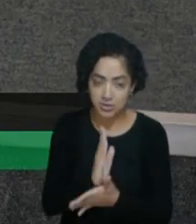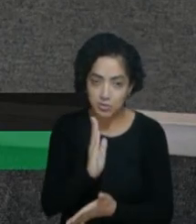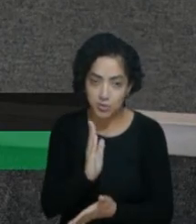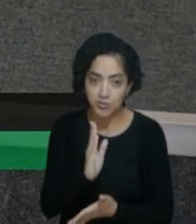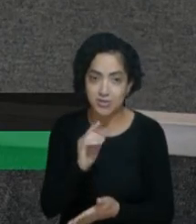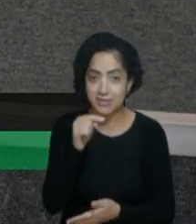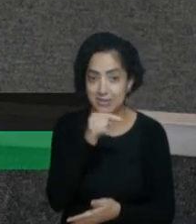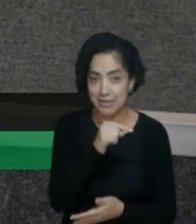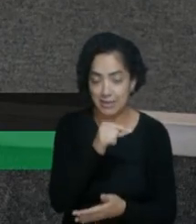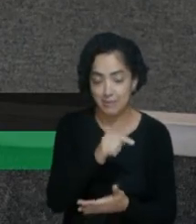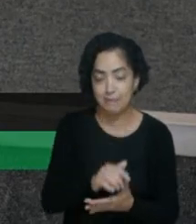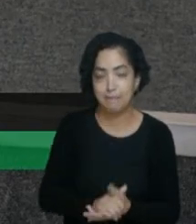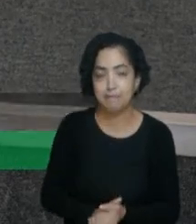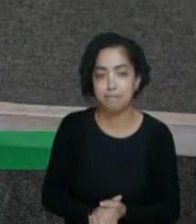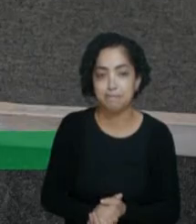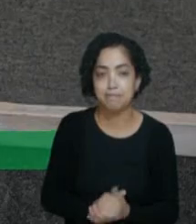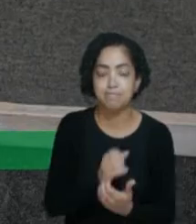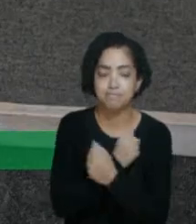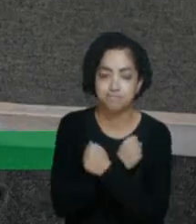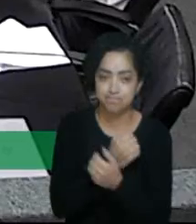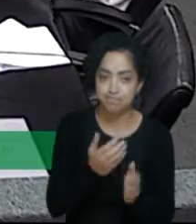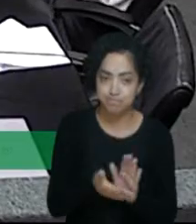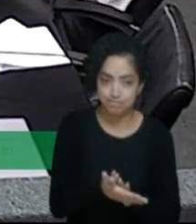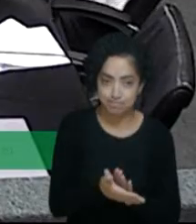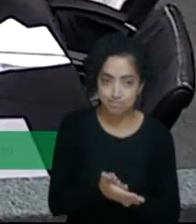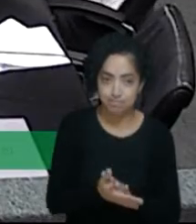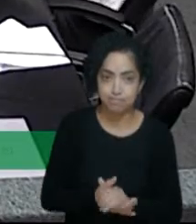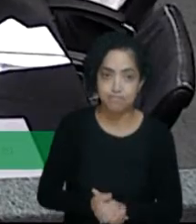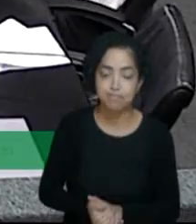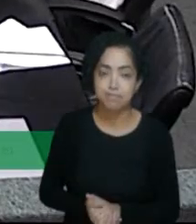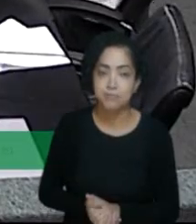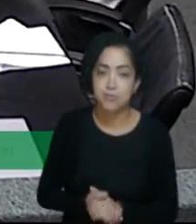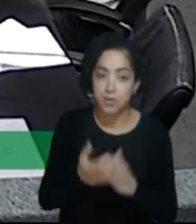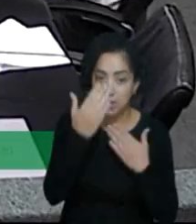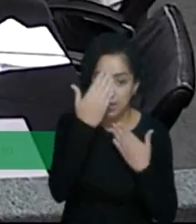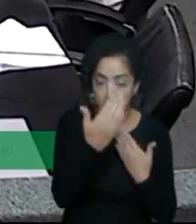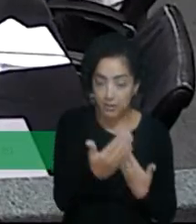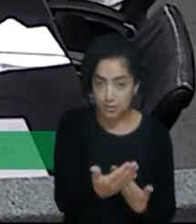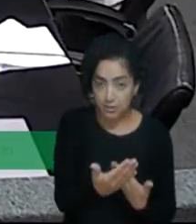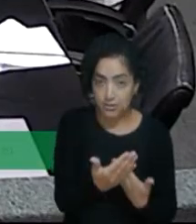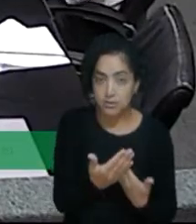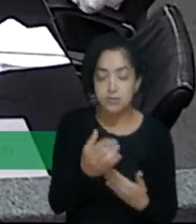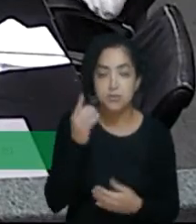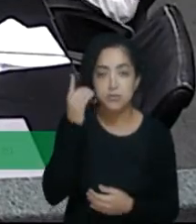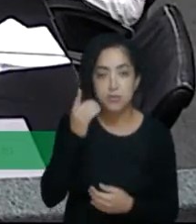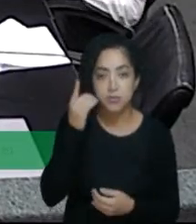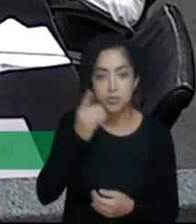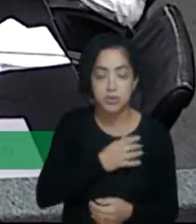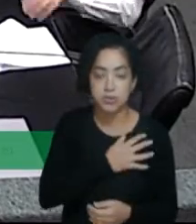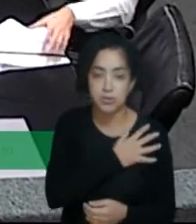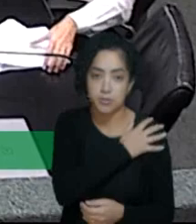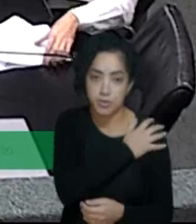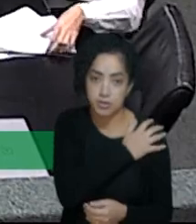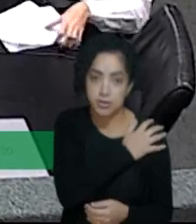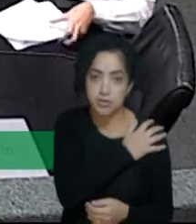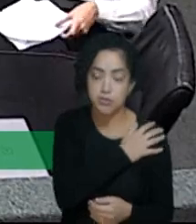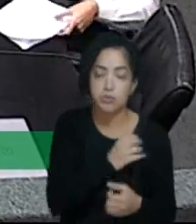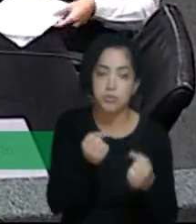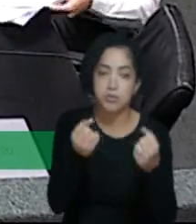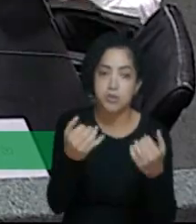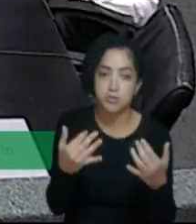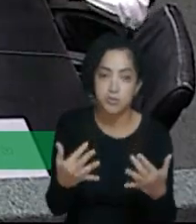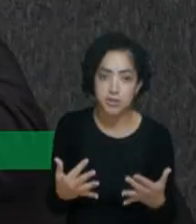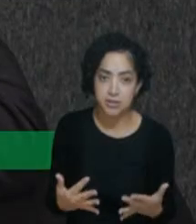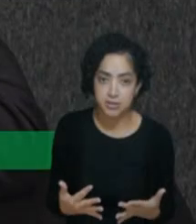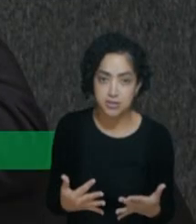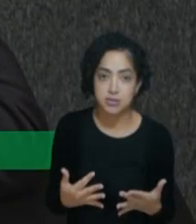de lei lá um abraço a todos Parabéns deputado só agradecer Deputado Napoleão né pela presteza também